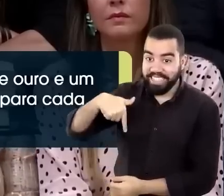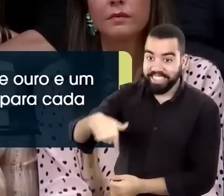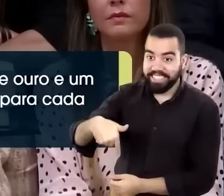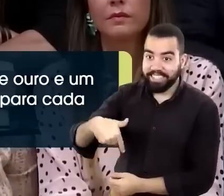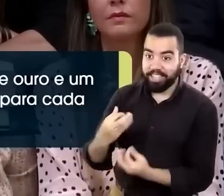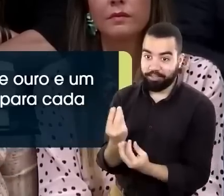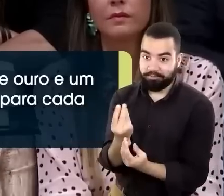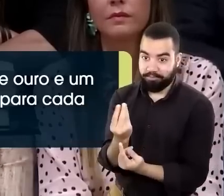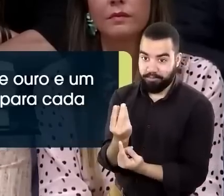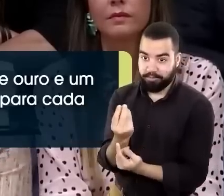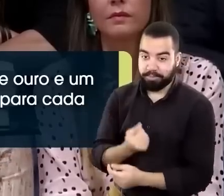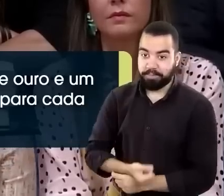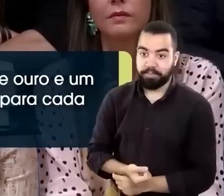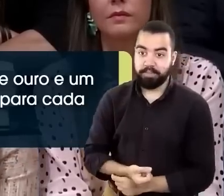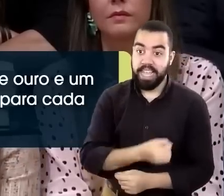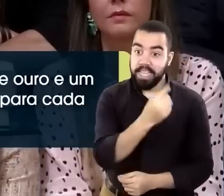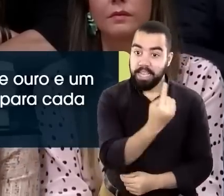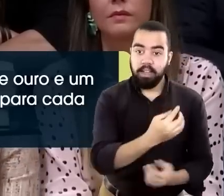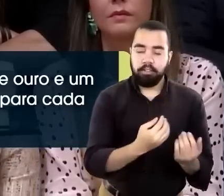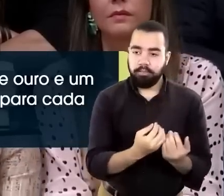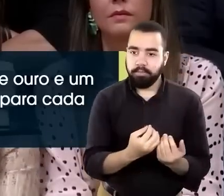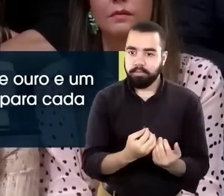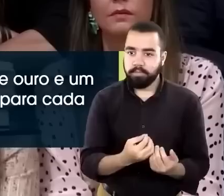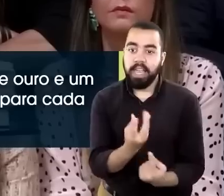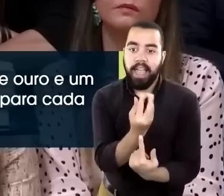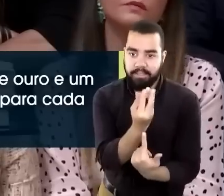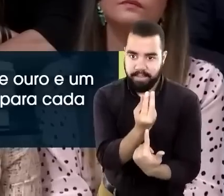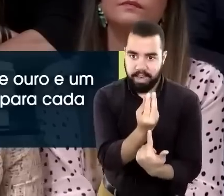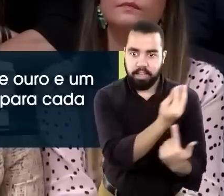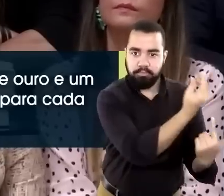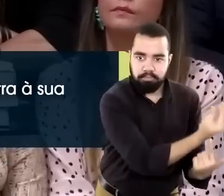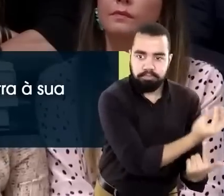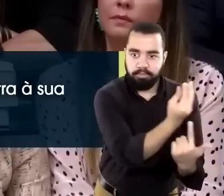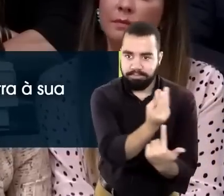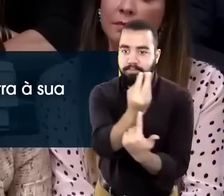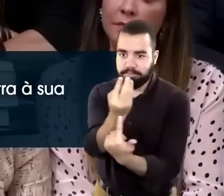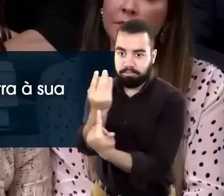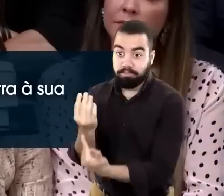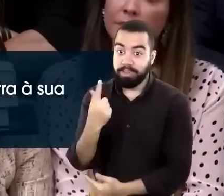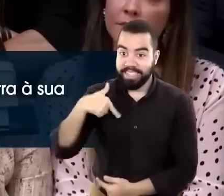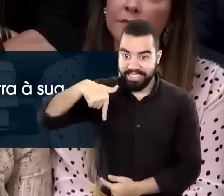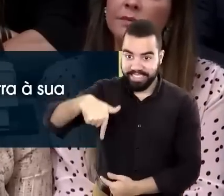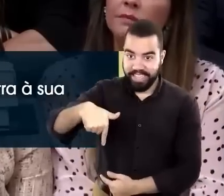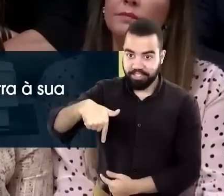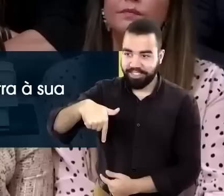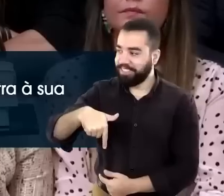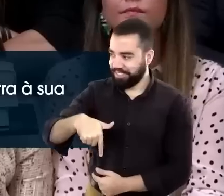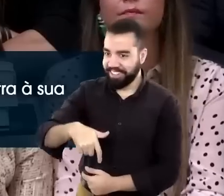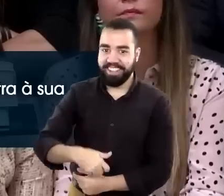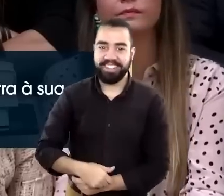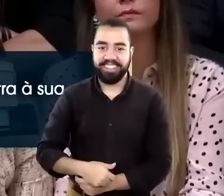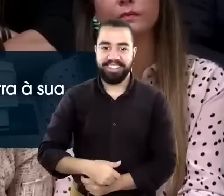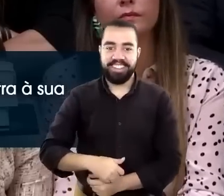tubos, um para cada uma das lâmpadas que estão em cima do candelabro. Junto a